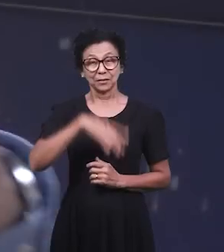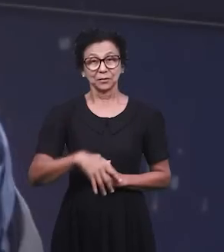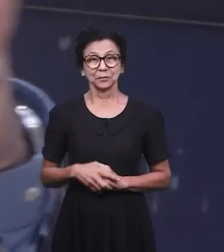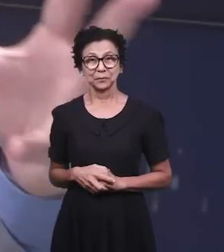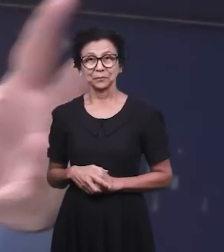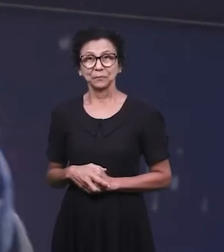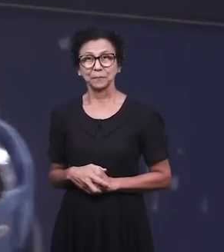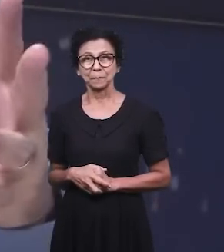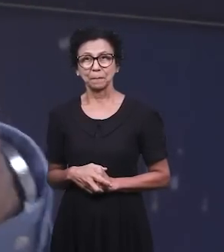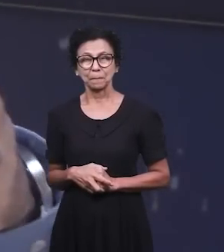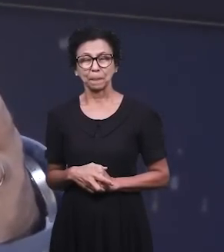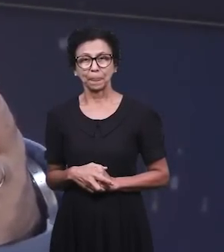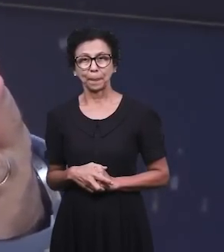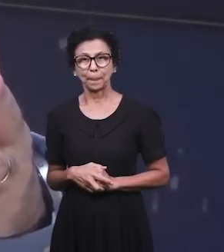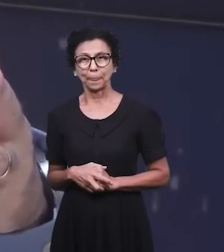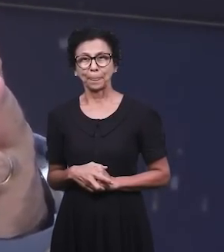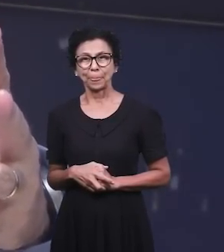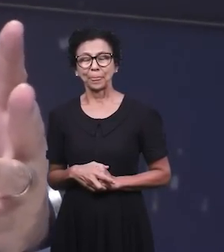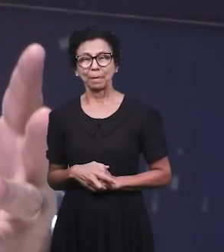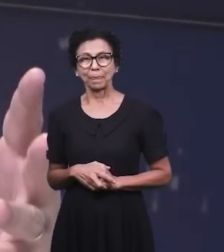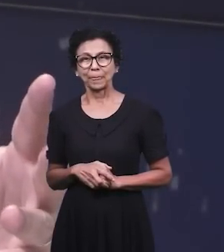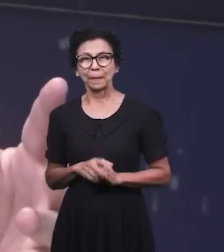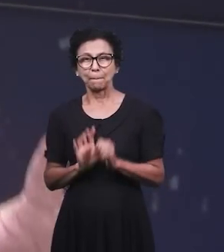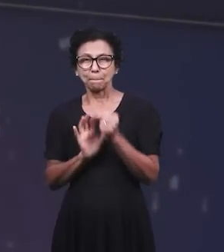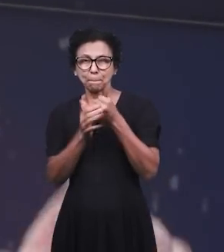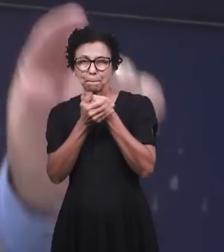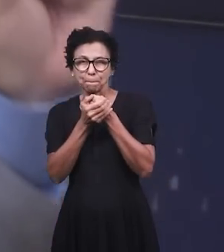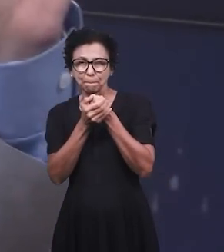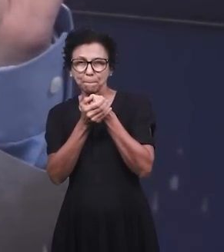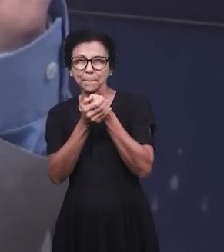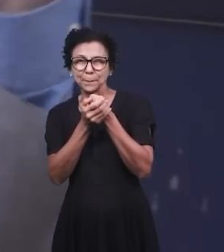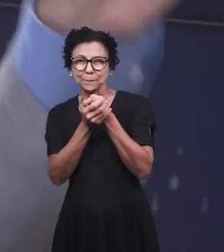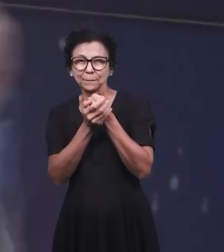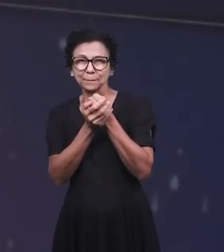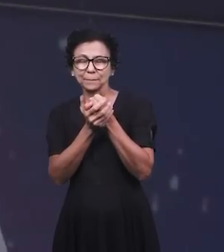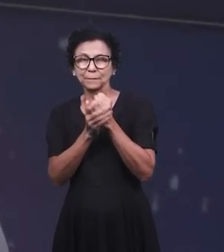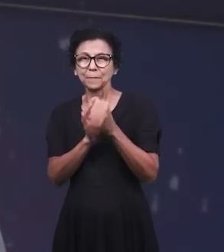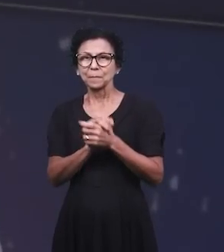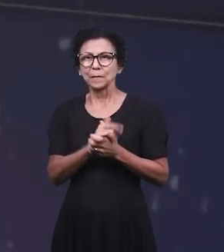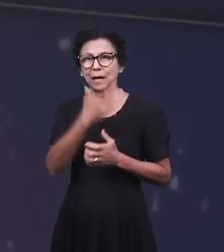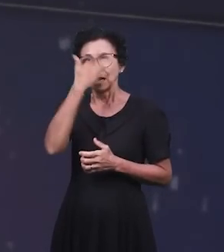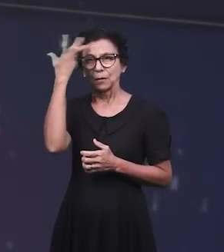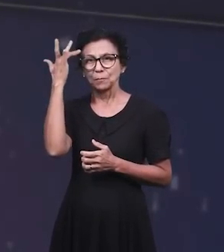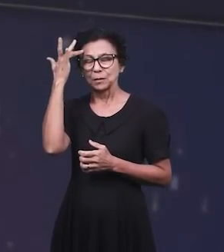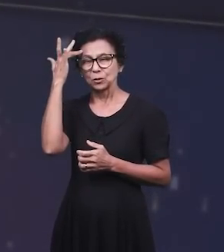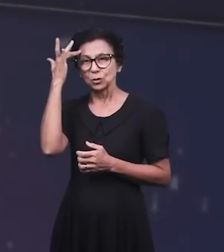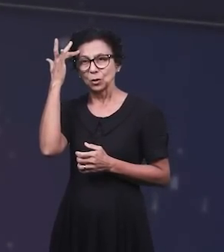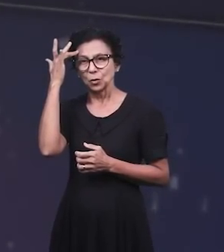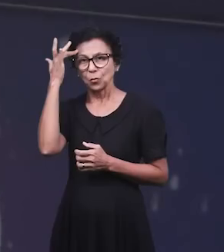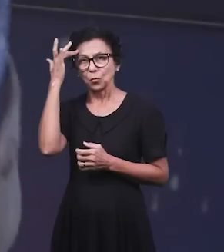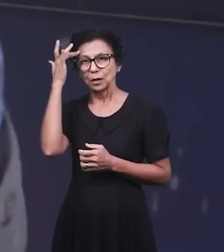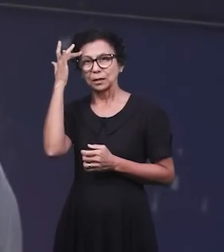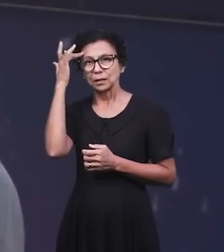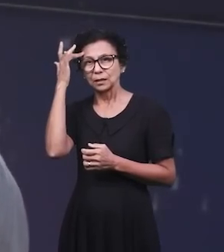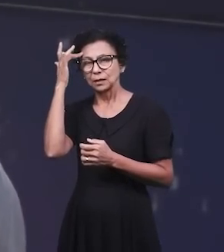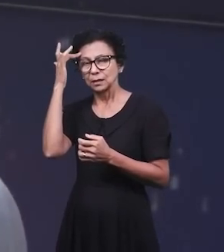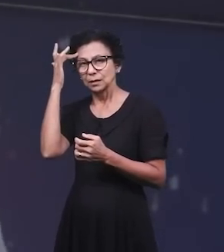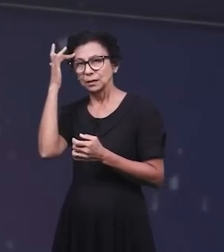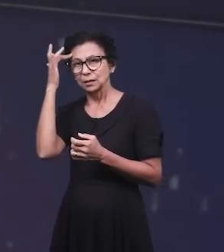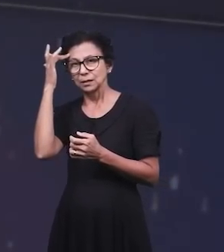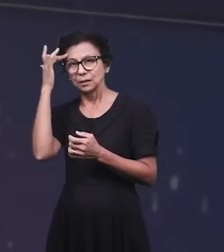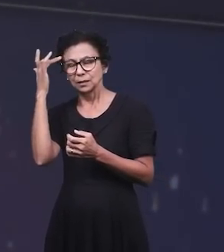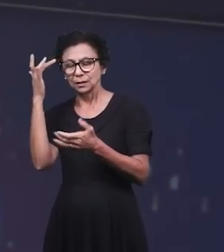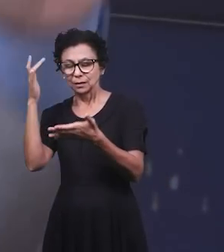essa mensagem fosse escondida, só que quem envia e quem recebe sabe qual é o